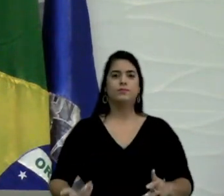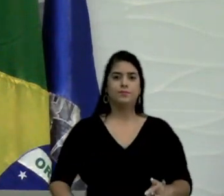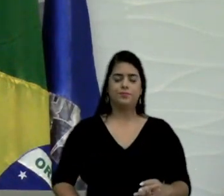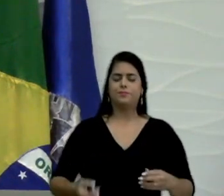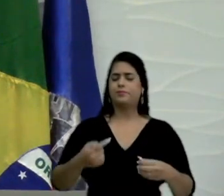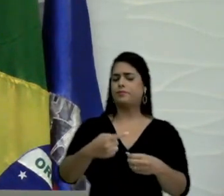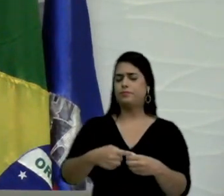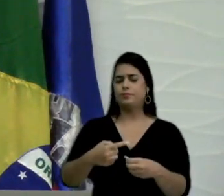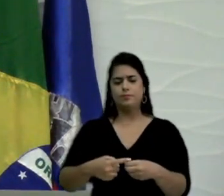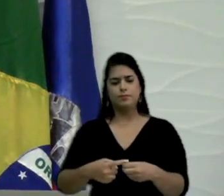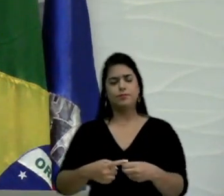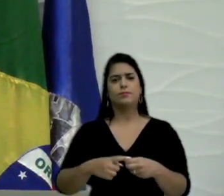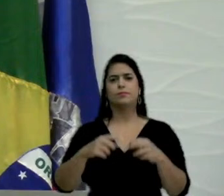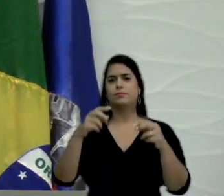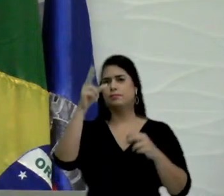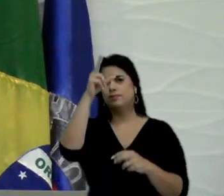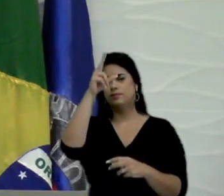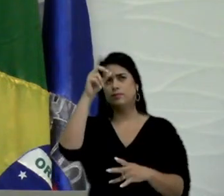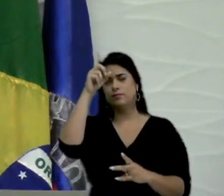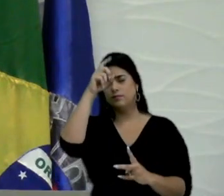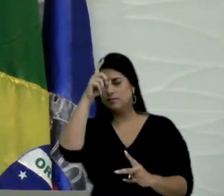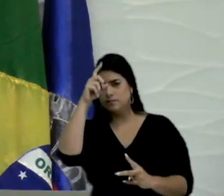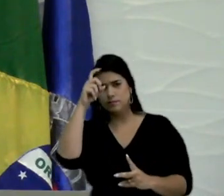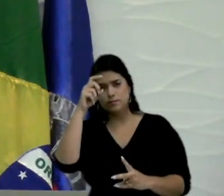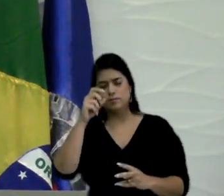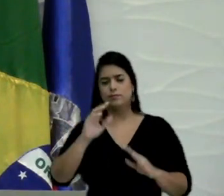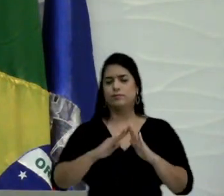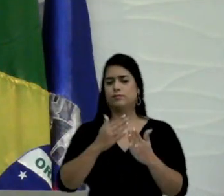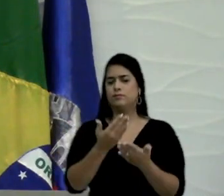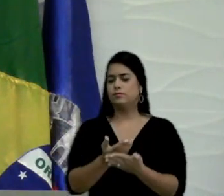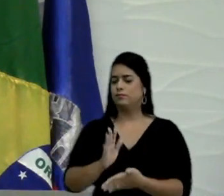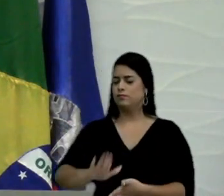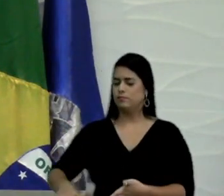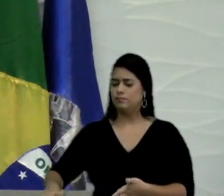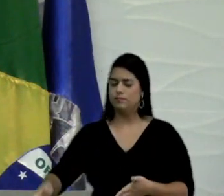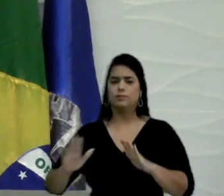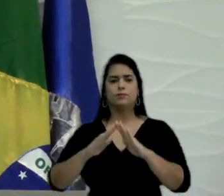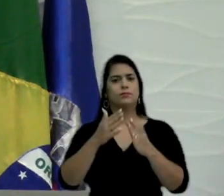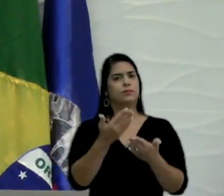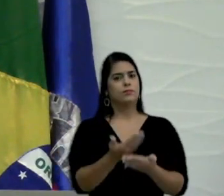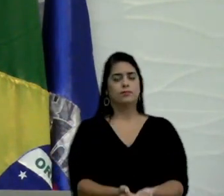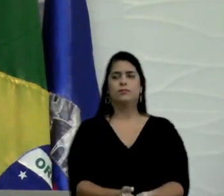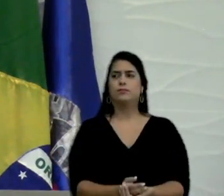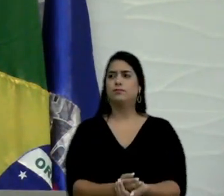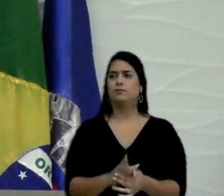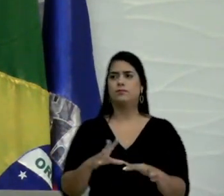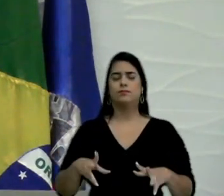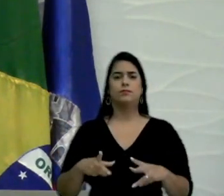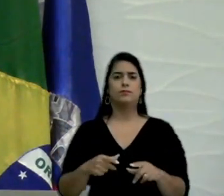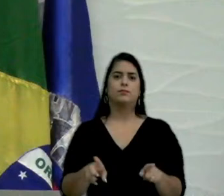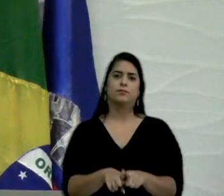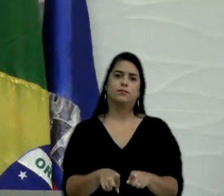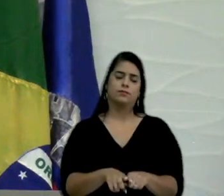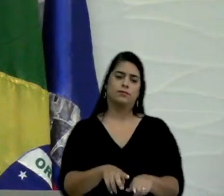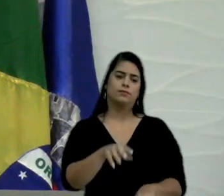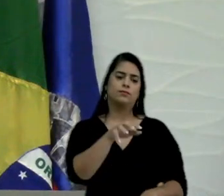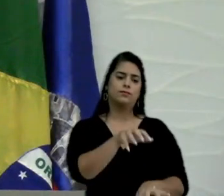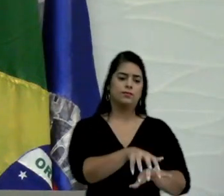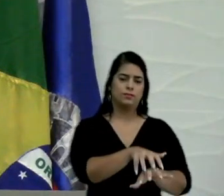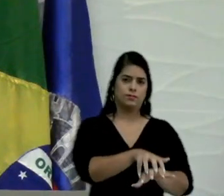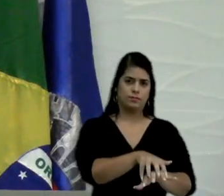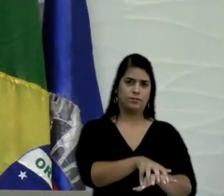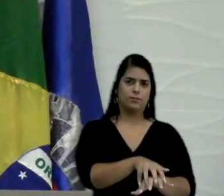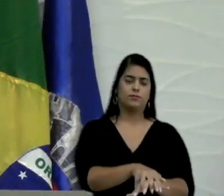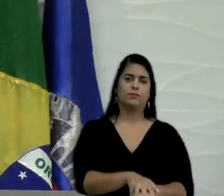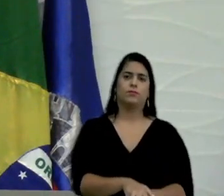hospit creches Matadores escolas etc Então vamos torcer que também se inclua esses